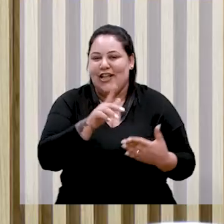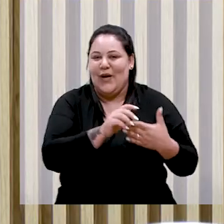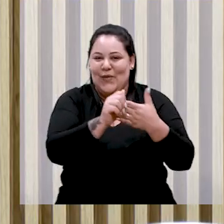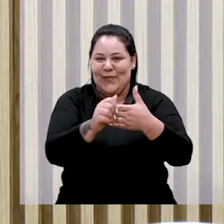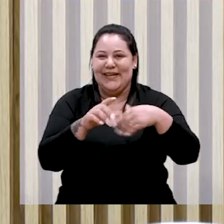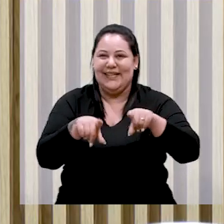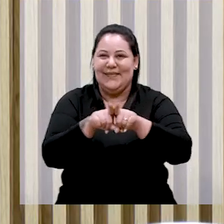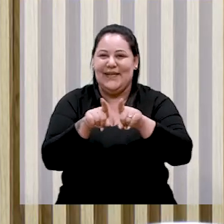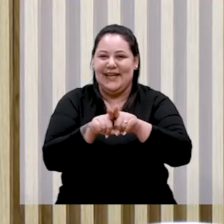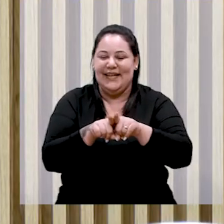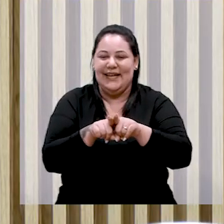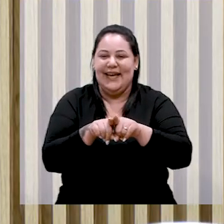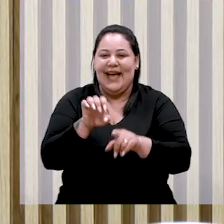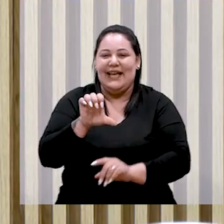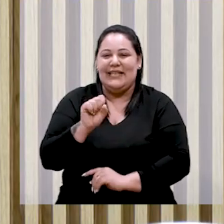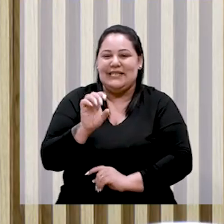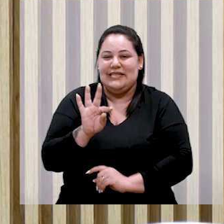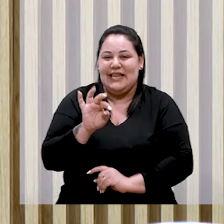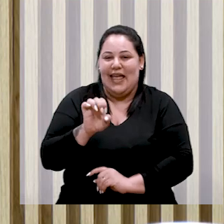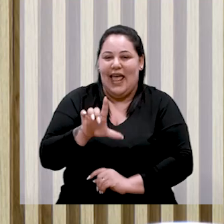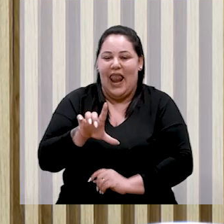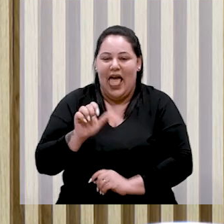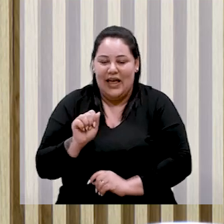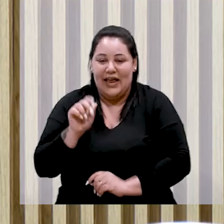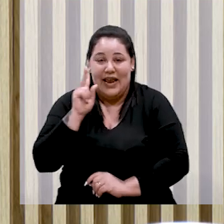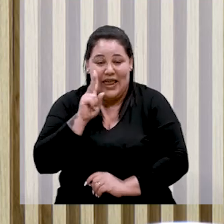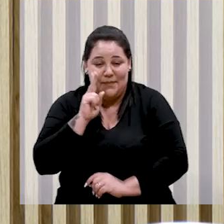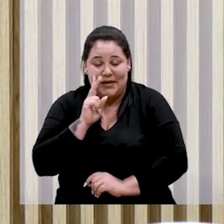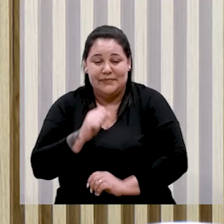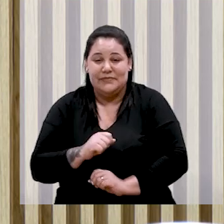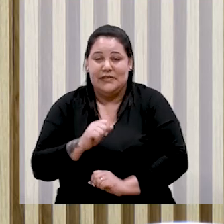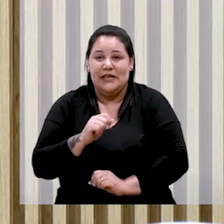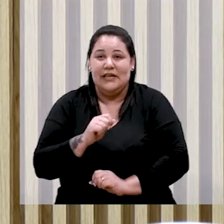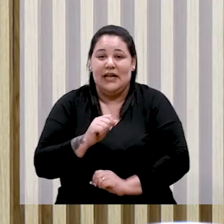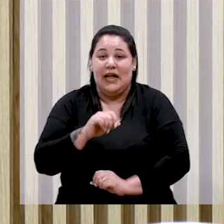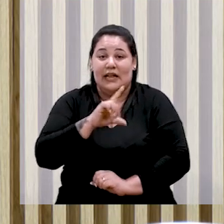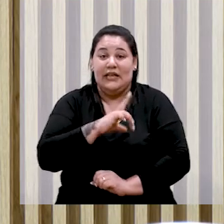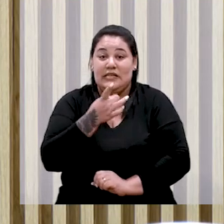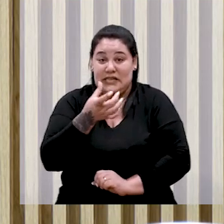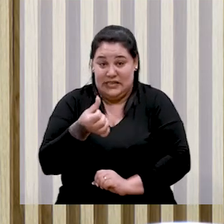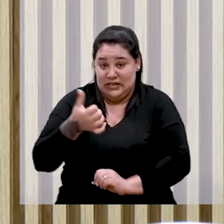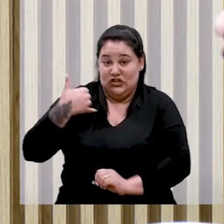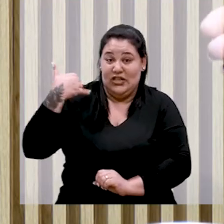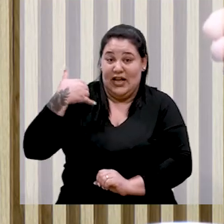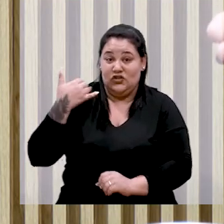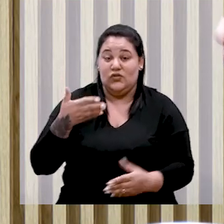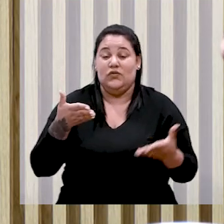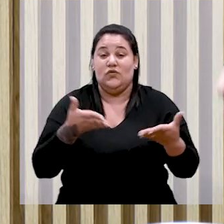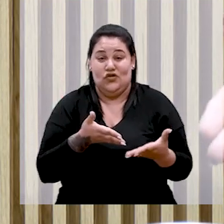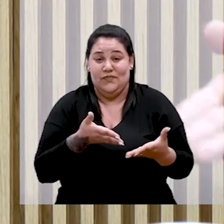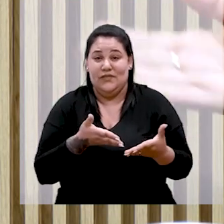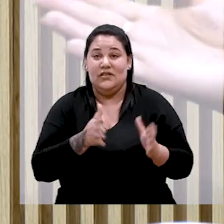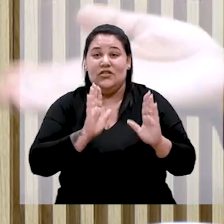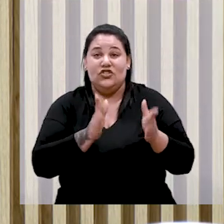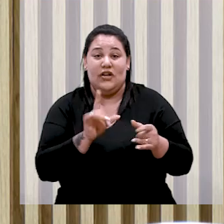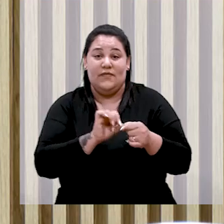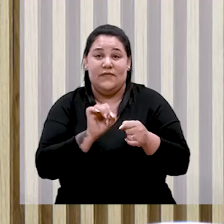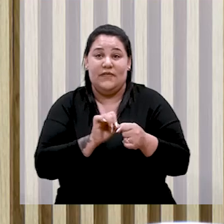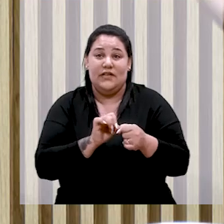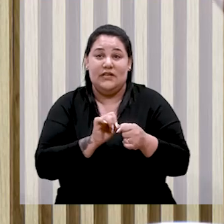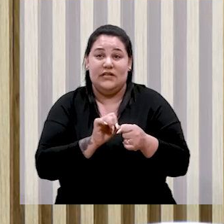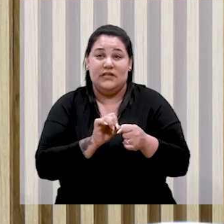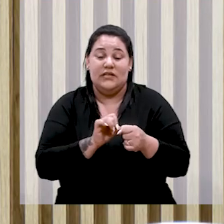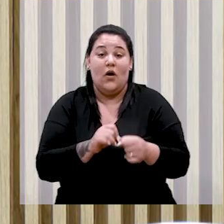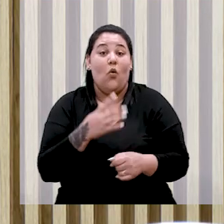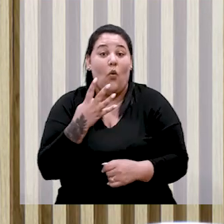nos acompanhando aqui, a Estela Zorzo, é muito legal lembrar dela. A Estela é uma menina que tem 16 anos hoje e que já tinha